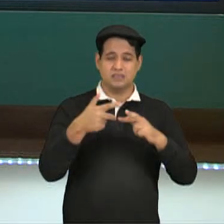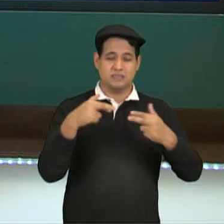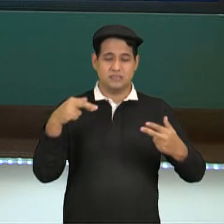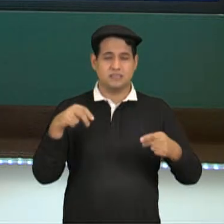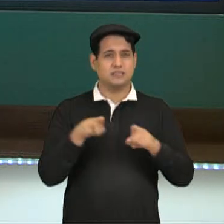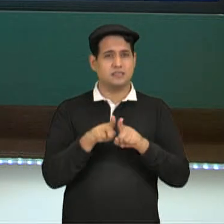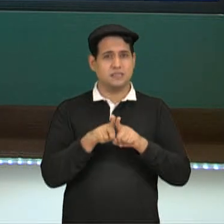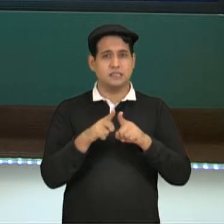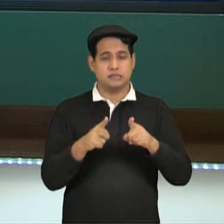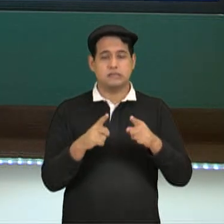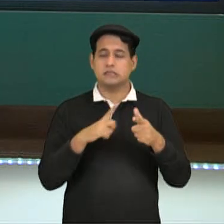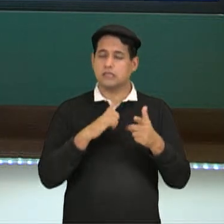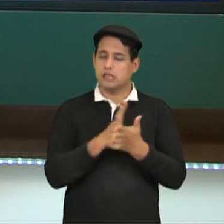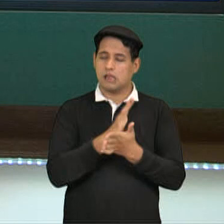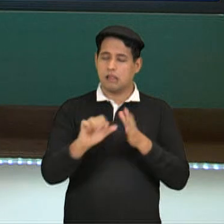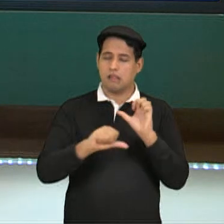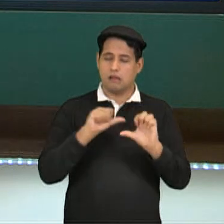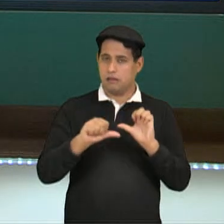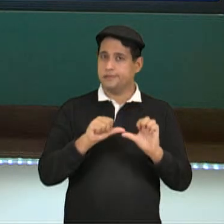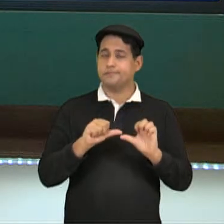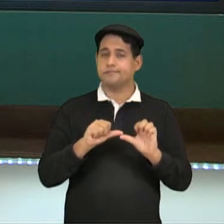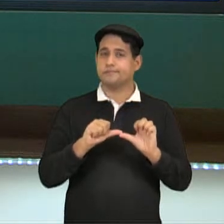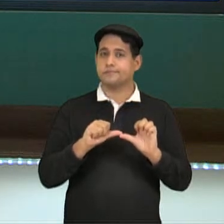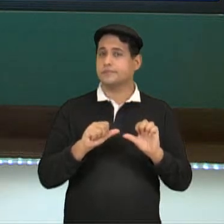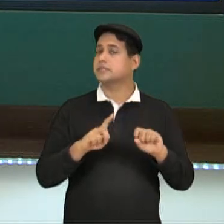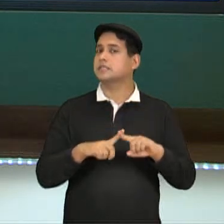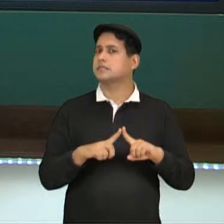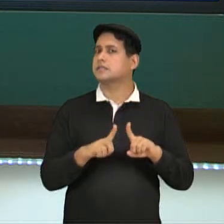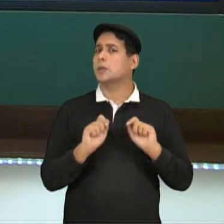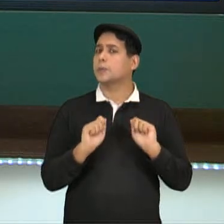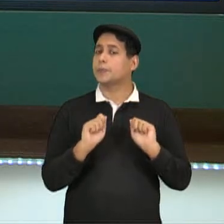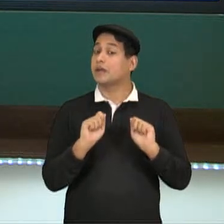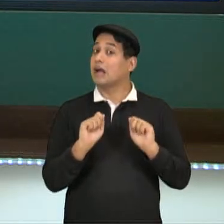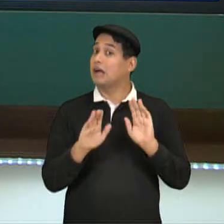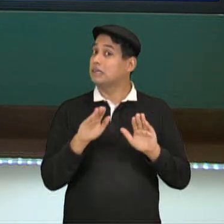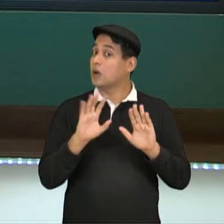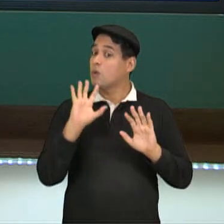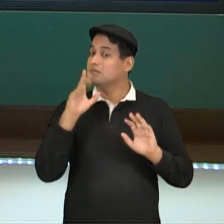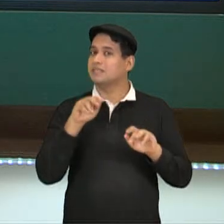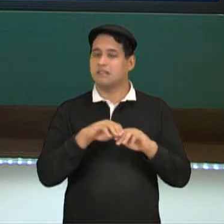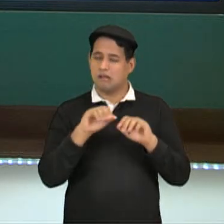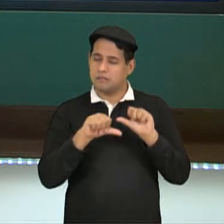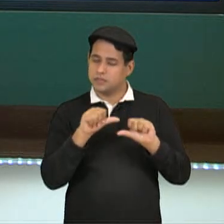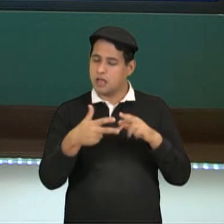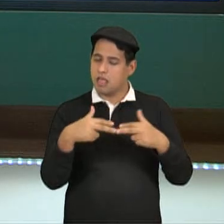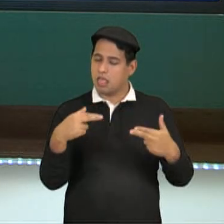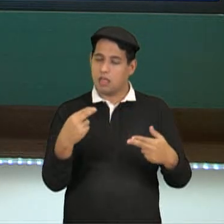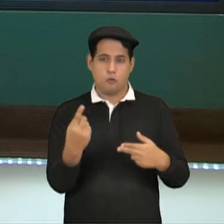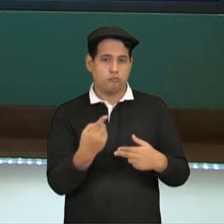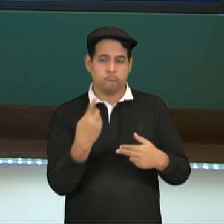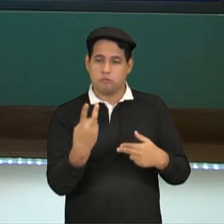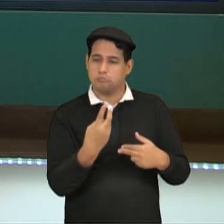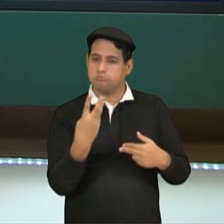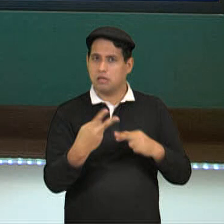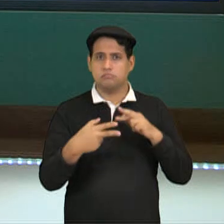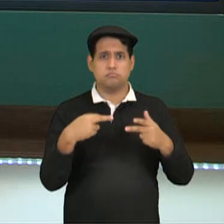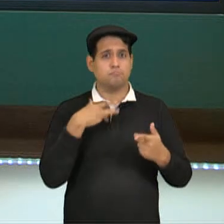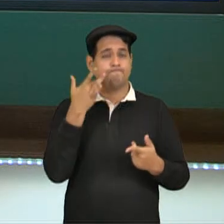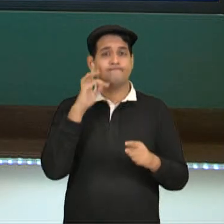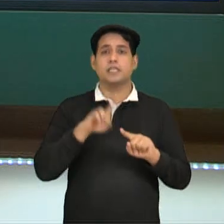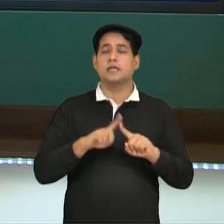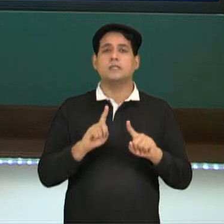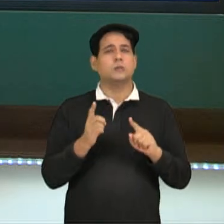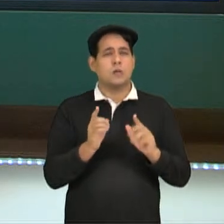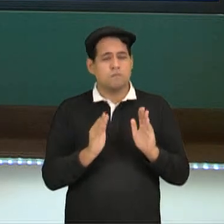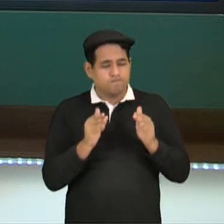daqueles genes que apresentam a mutação. E também podemos modificar mais de um gene. Então, a gente ainda não tem a precisão de que